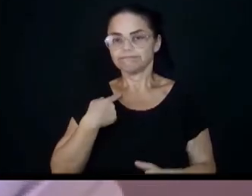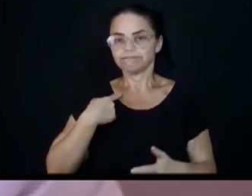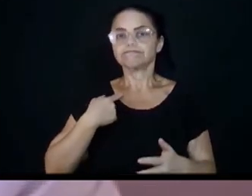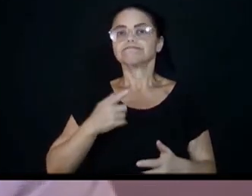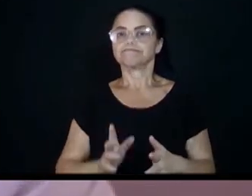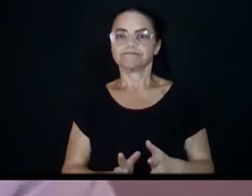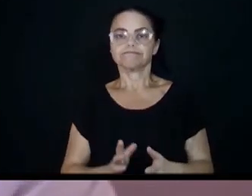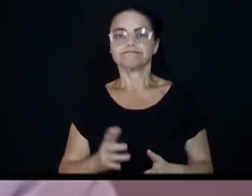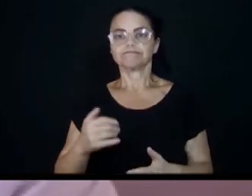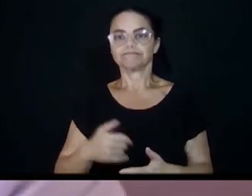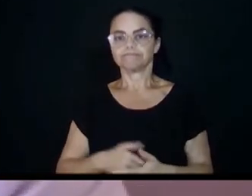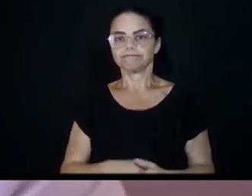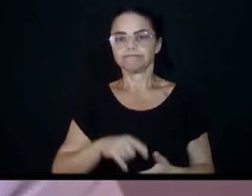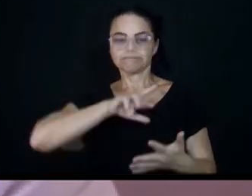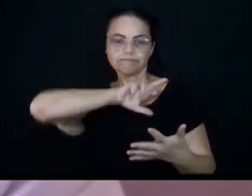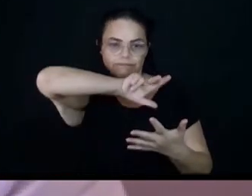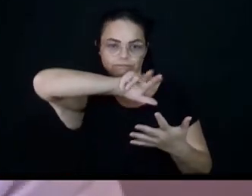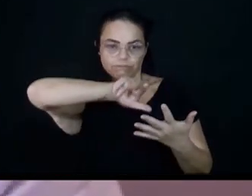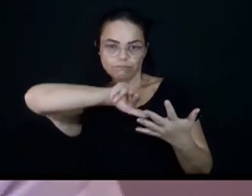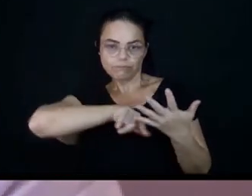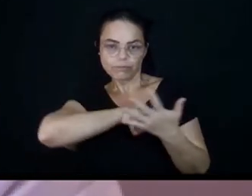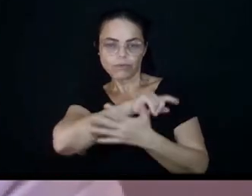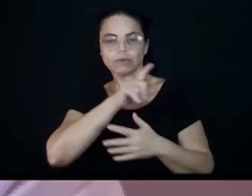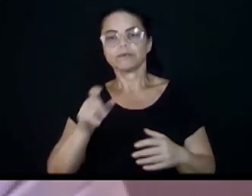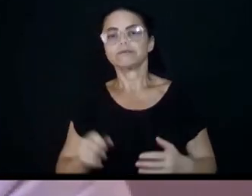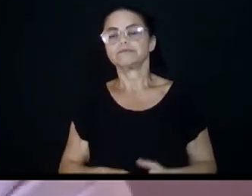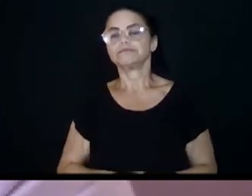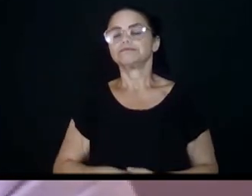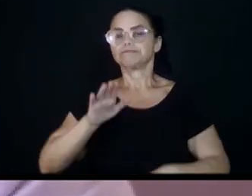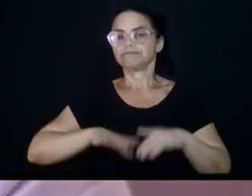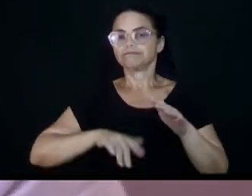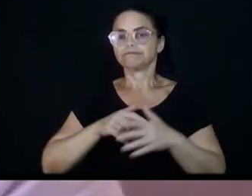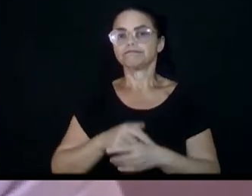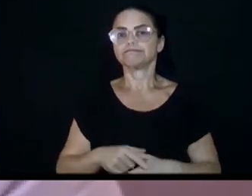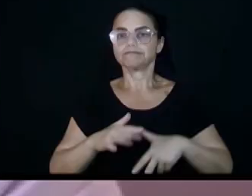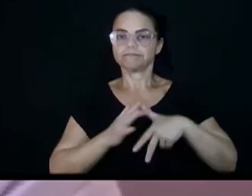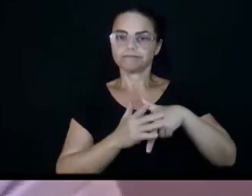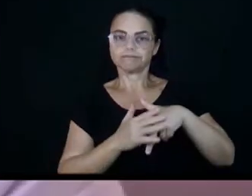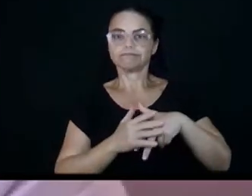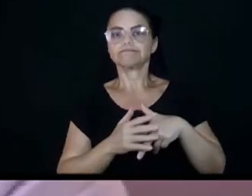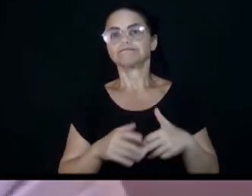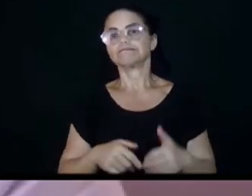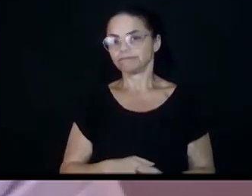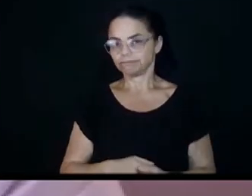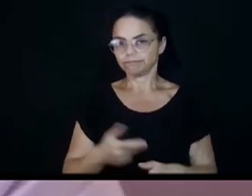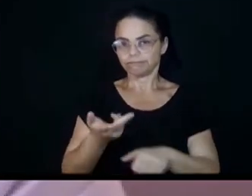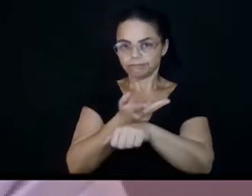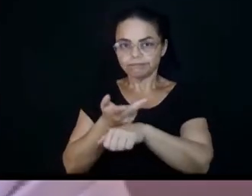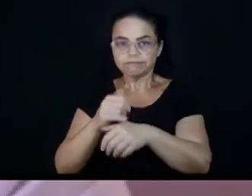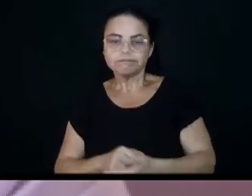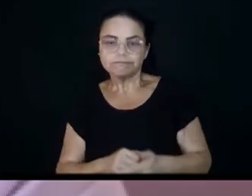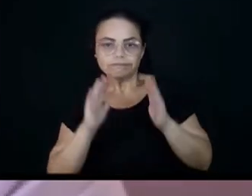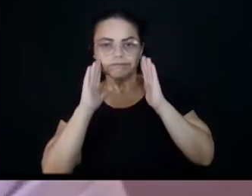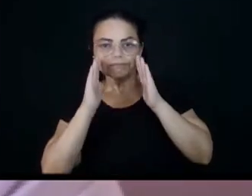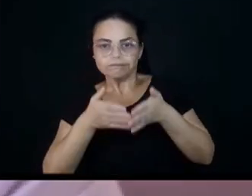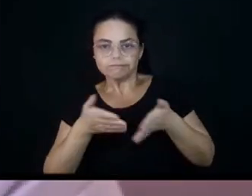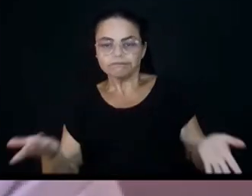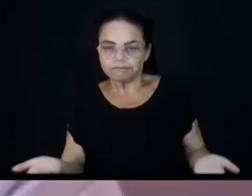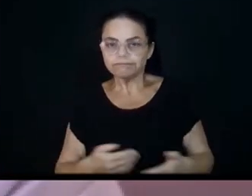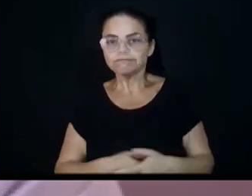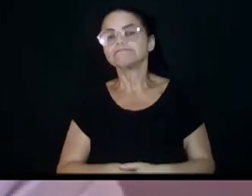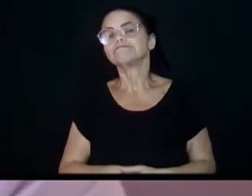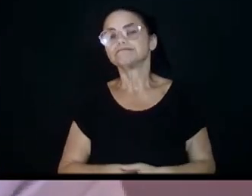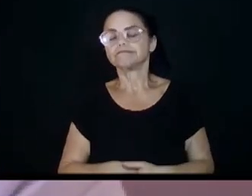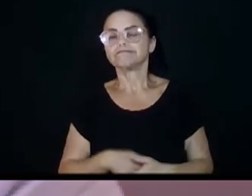aparece multissistêmico, muitas vezes o paciente ele procura aquela especialidade que está mais sendo acometida, e